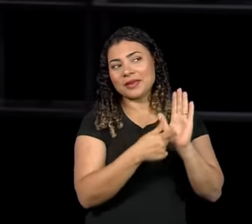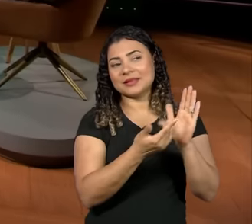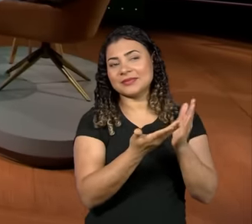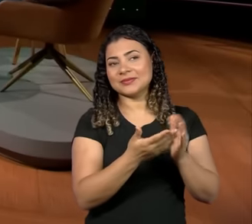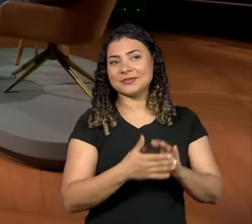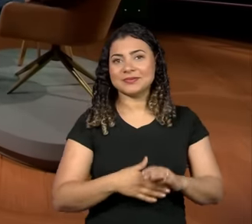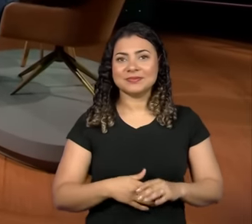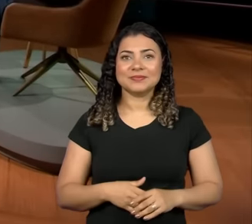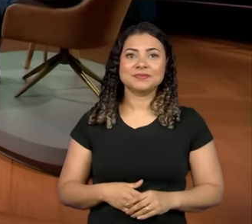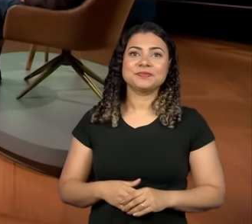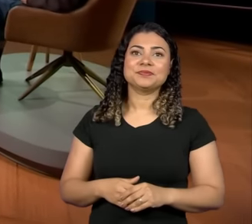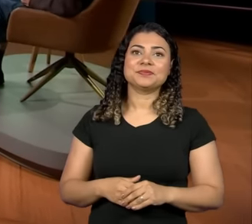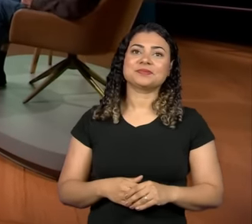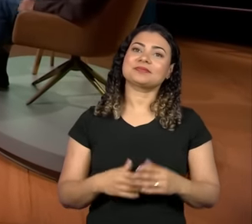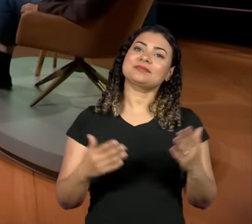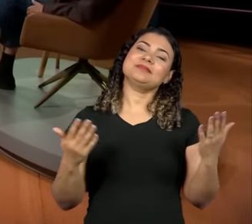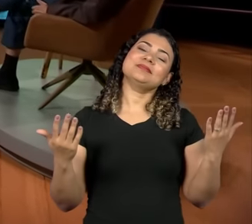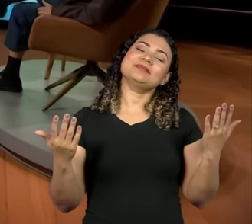delas.